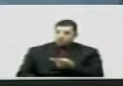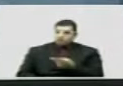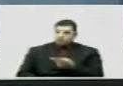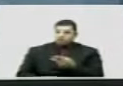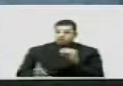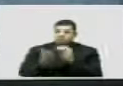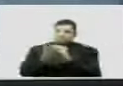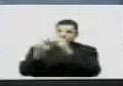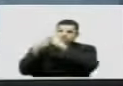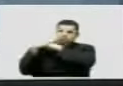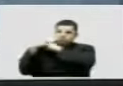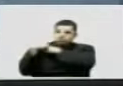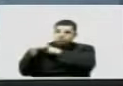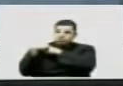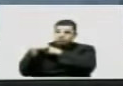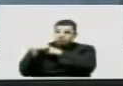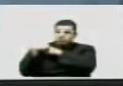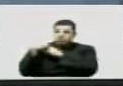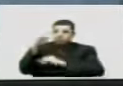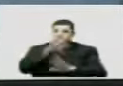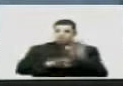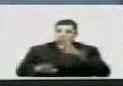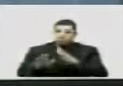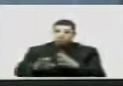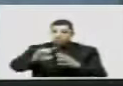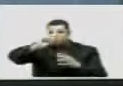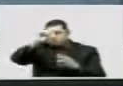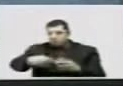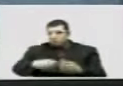com irresponsabilidade e com descuido